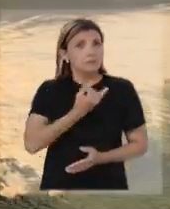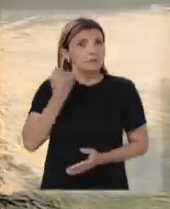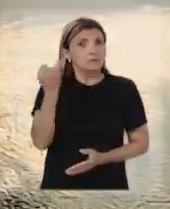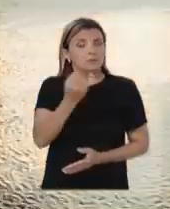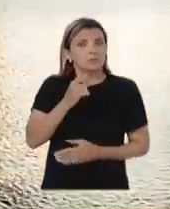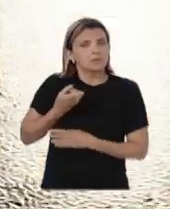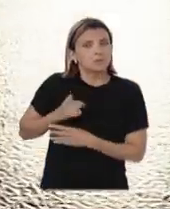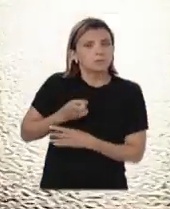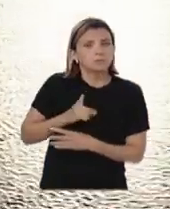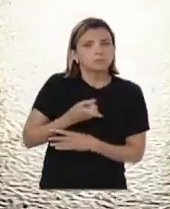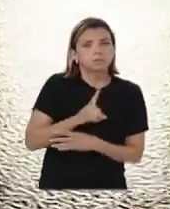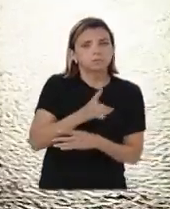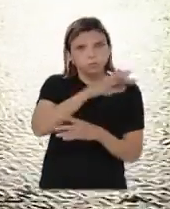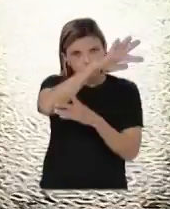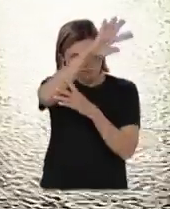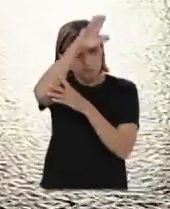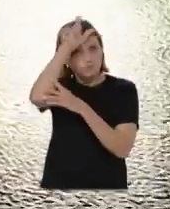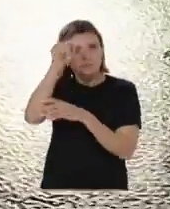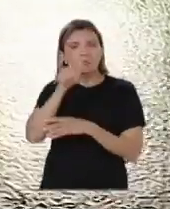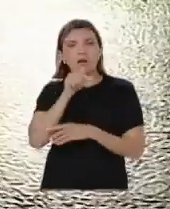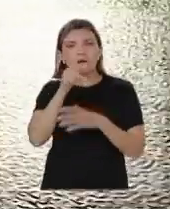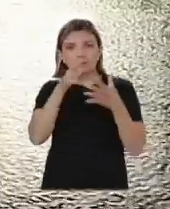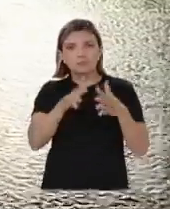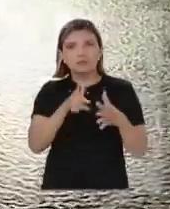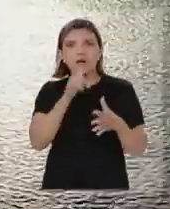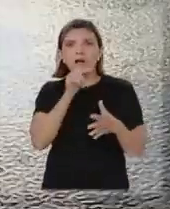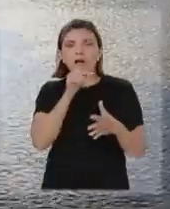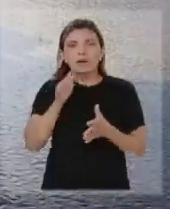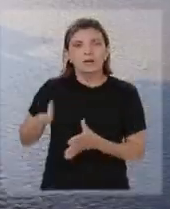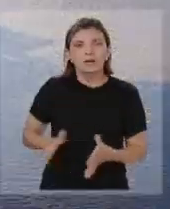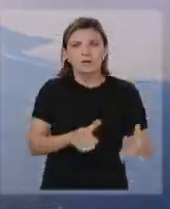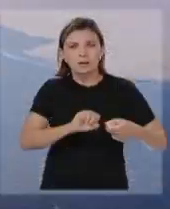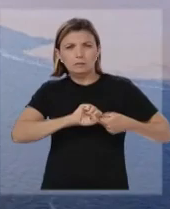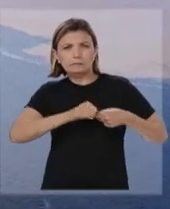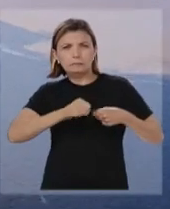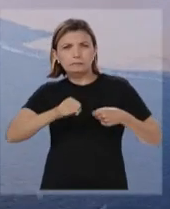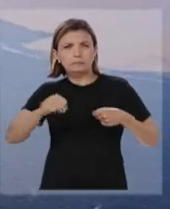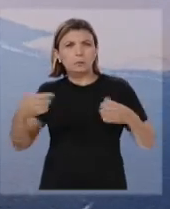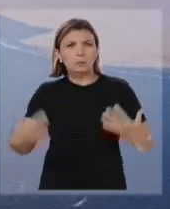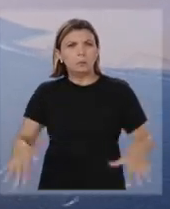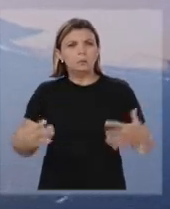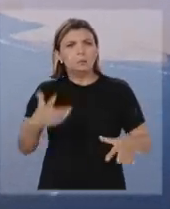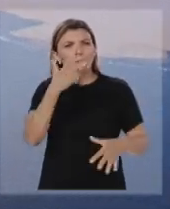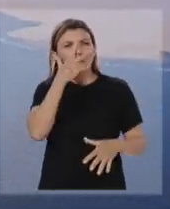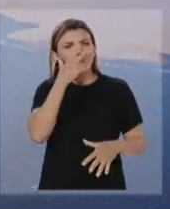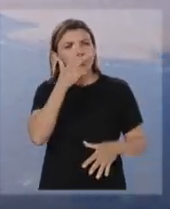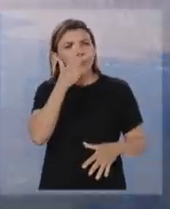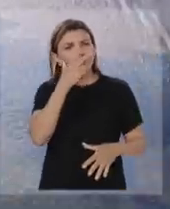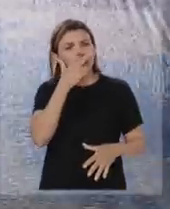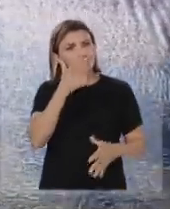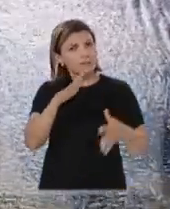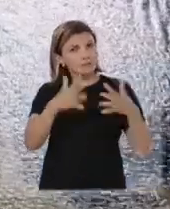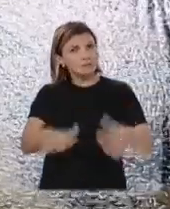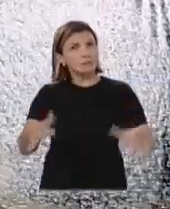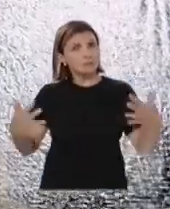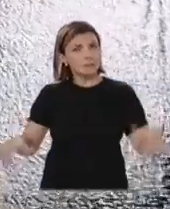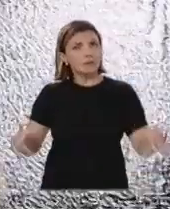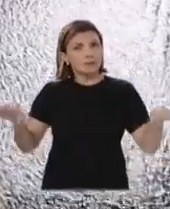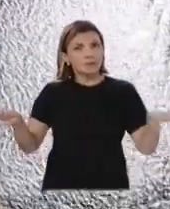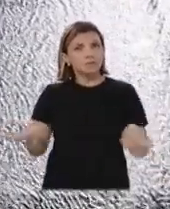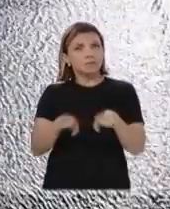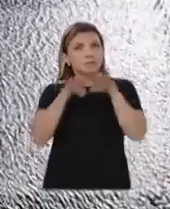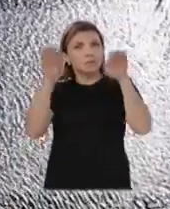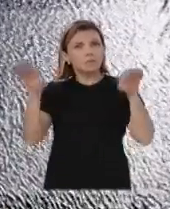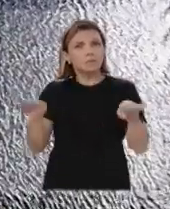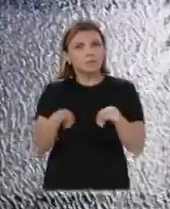muito importantes para vencer as distâncias no rio Amazonas. Esse rio é tão grande que parece mar, tem até